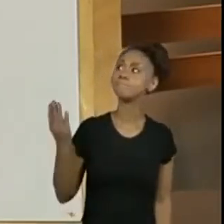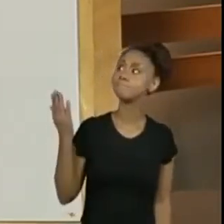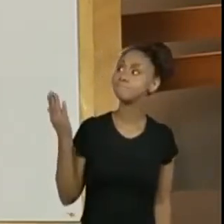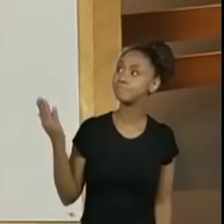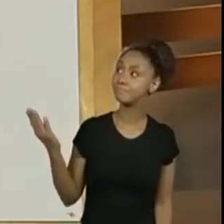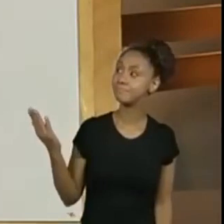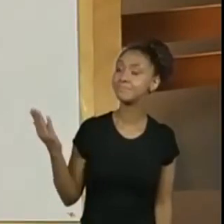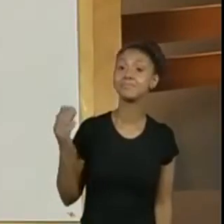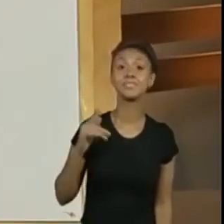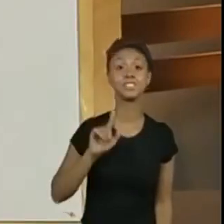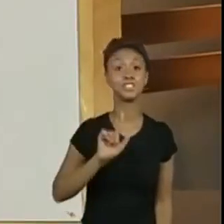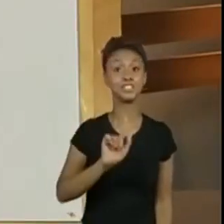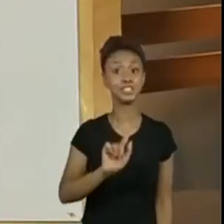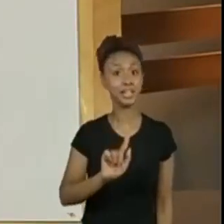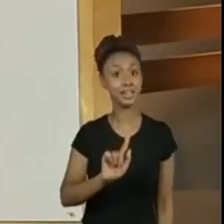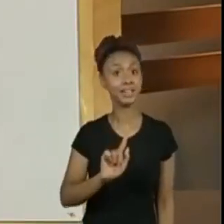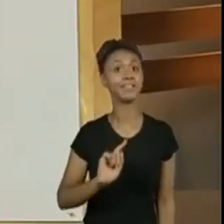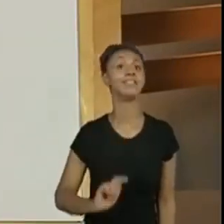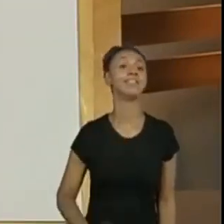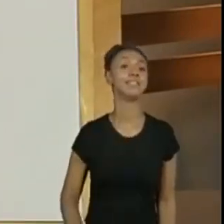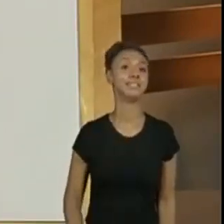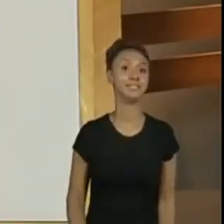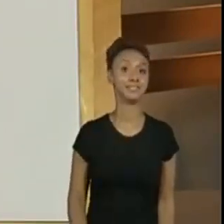atingir, tem G,